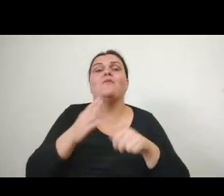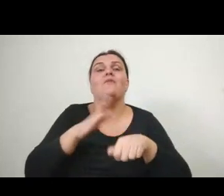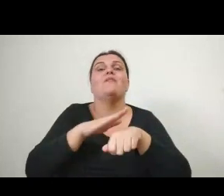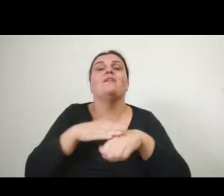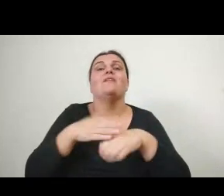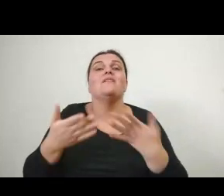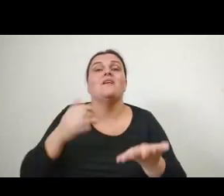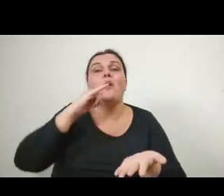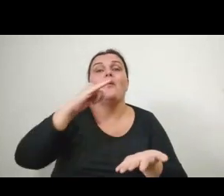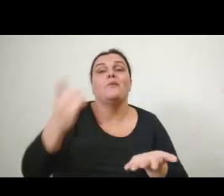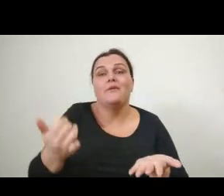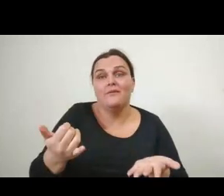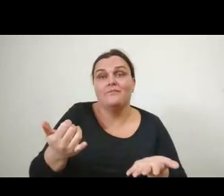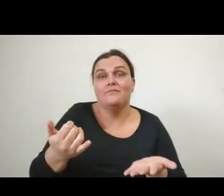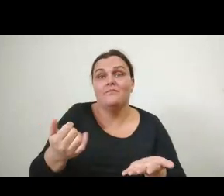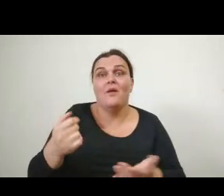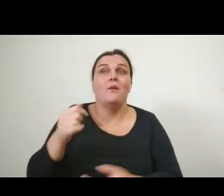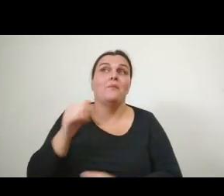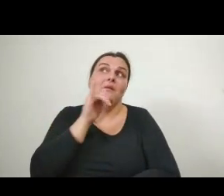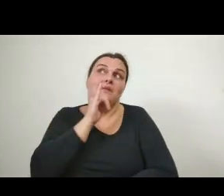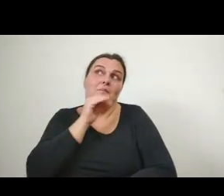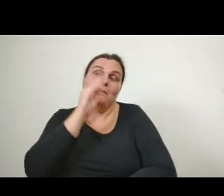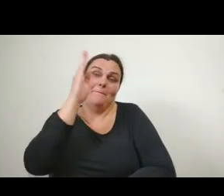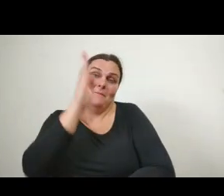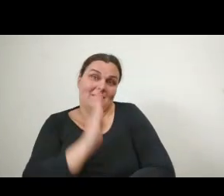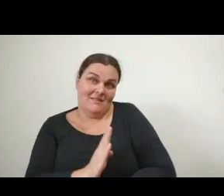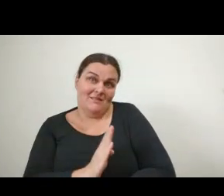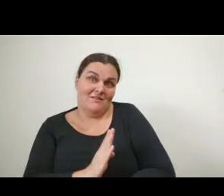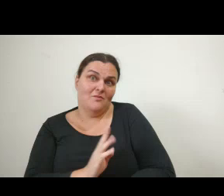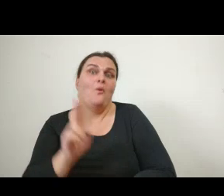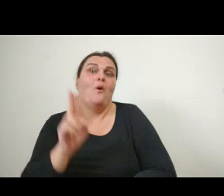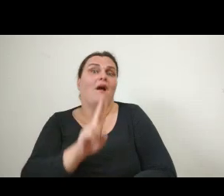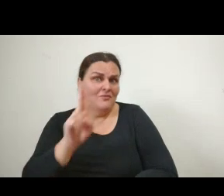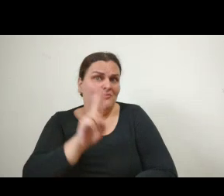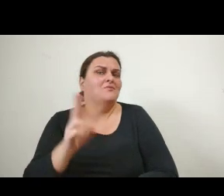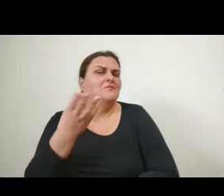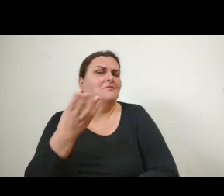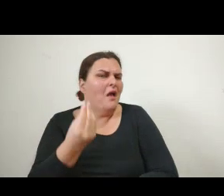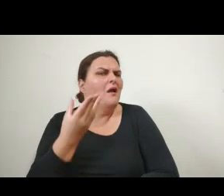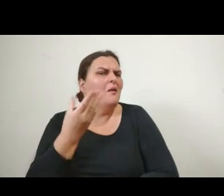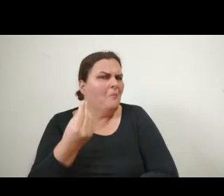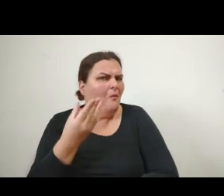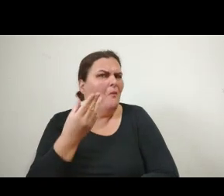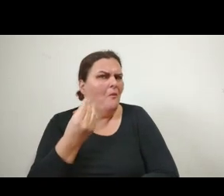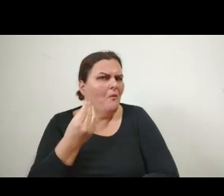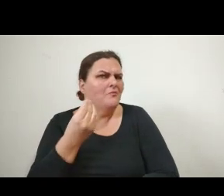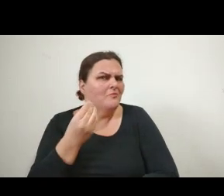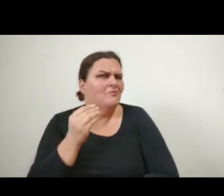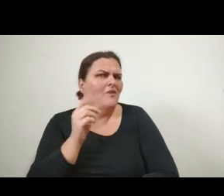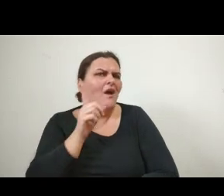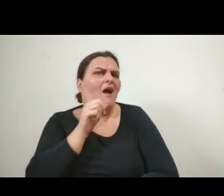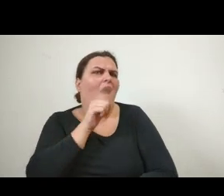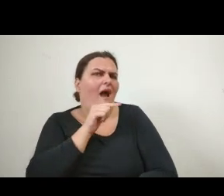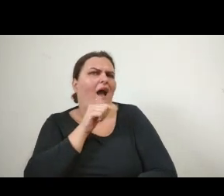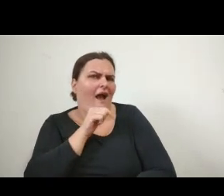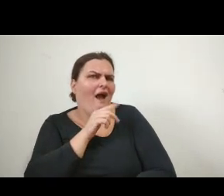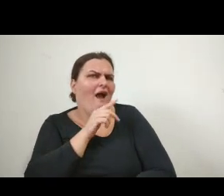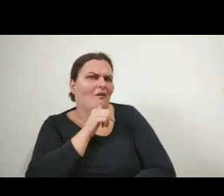por exemplo, né, usamos bastante, né, a água para a produção de